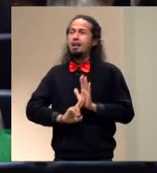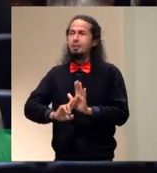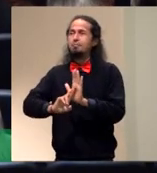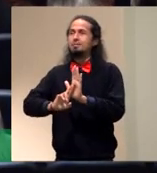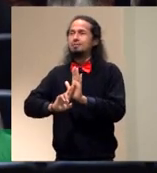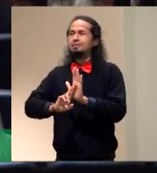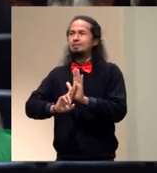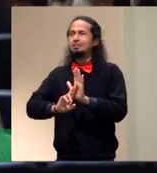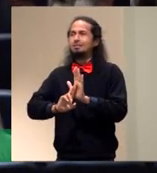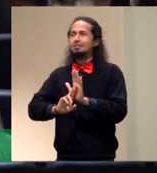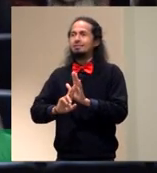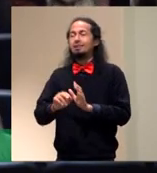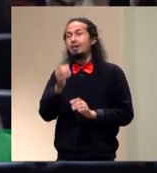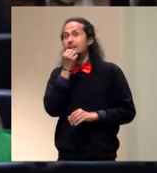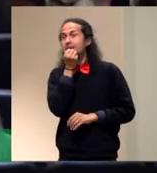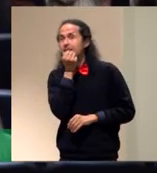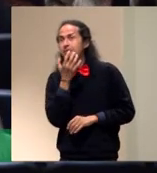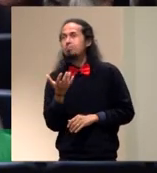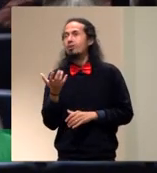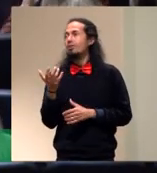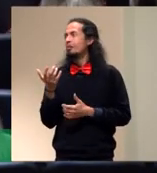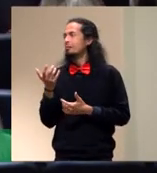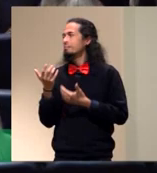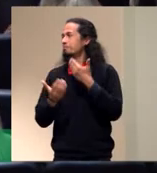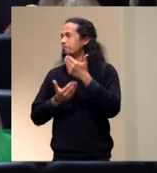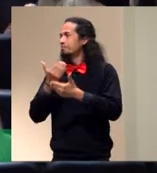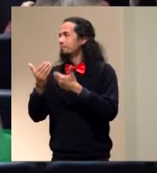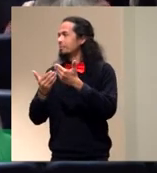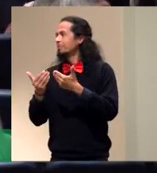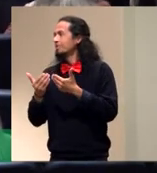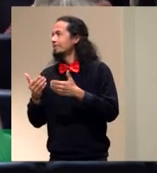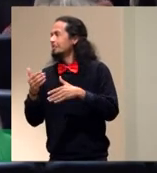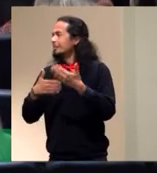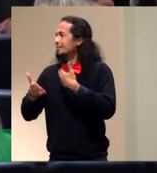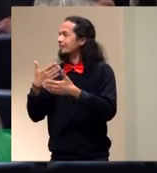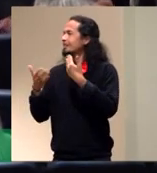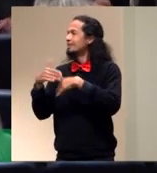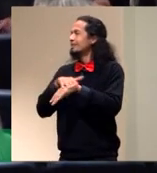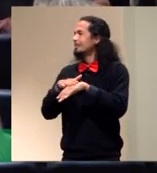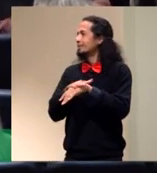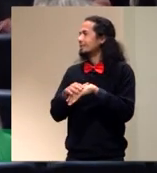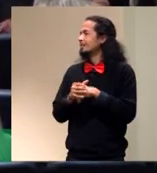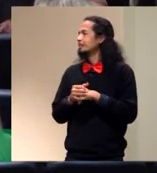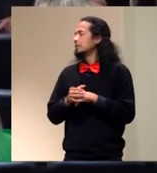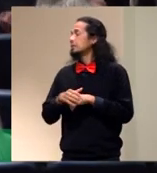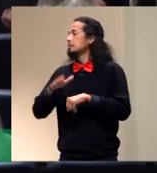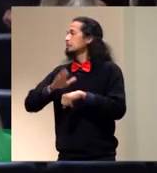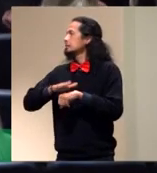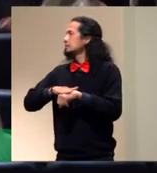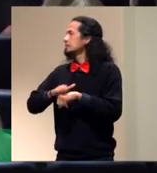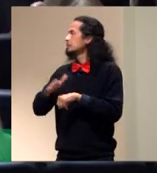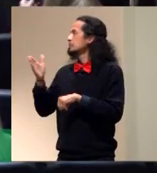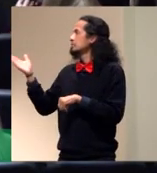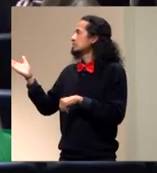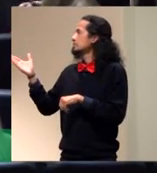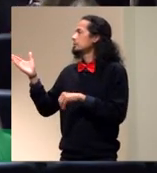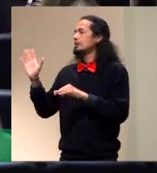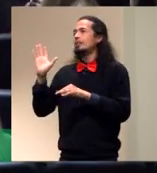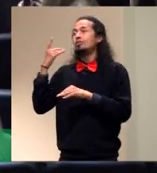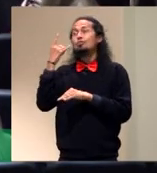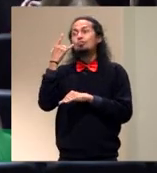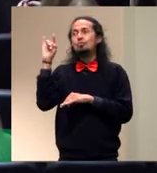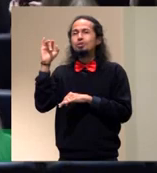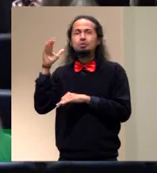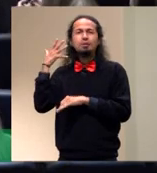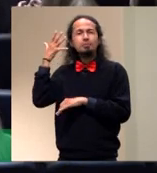bom ser apontado, e olha que delícia se a Heloísa puder, e ela pôde. E chamamos a Helo para o encerramento, porque, como